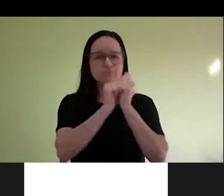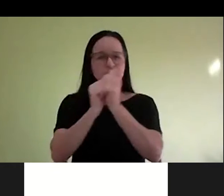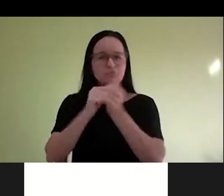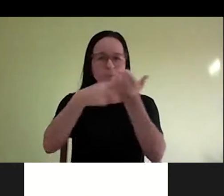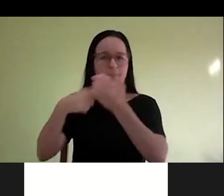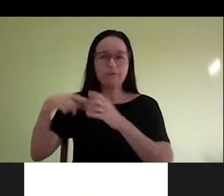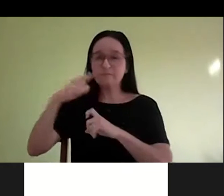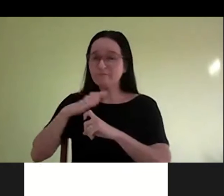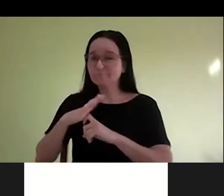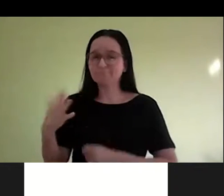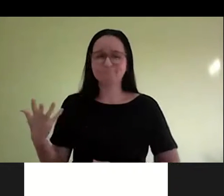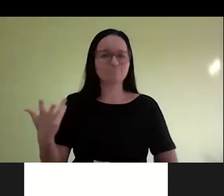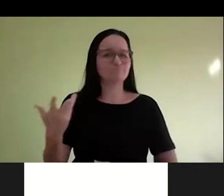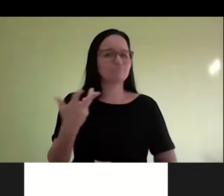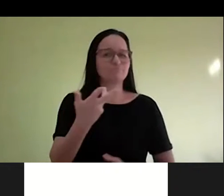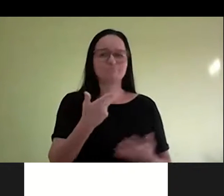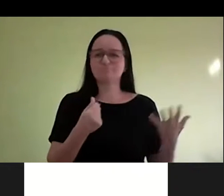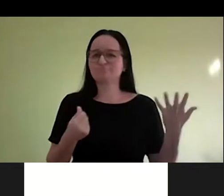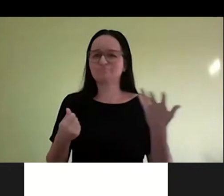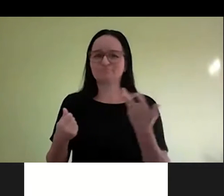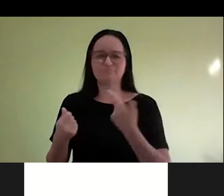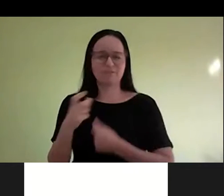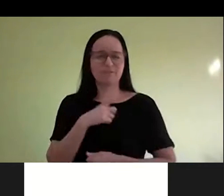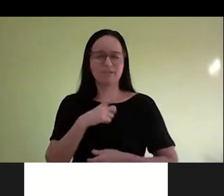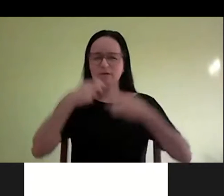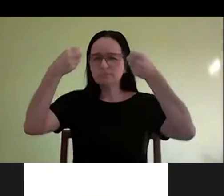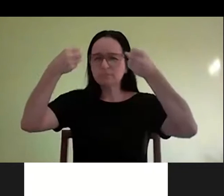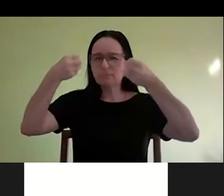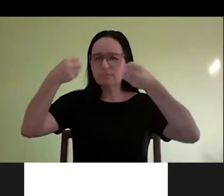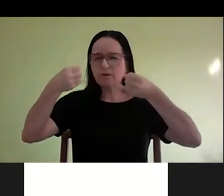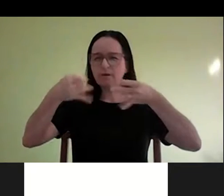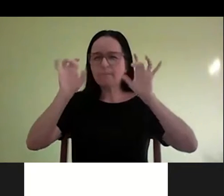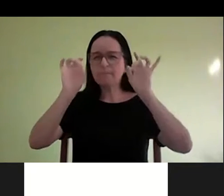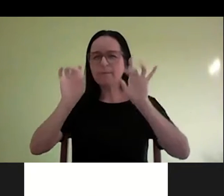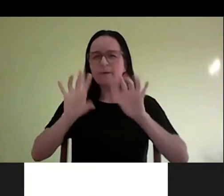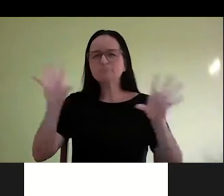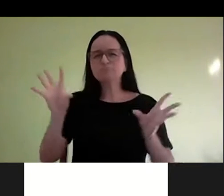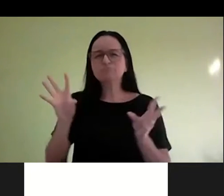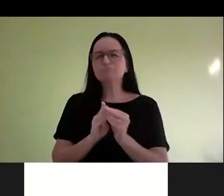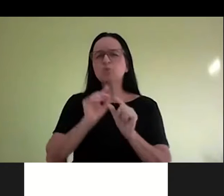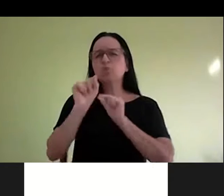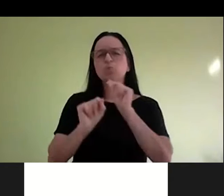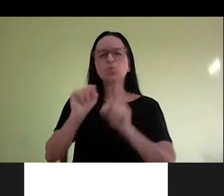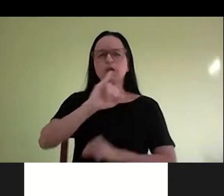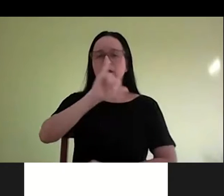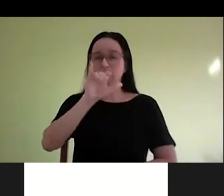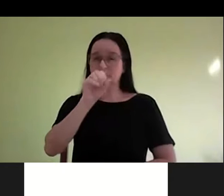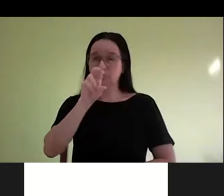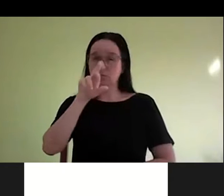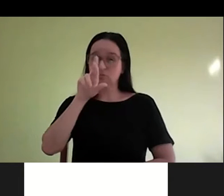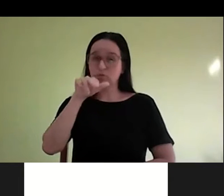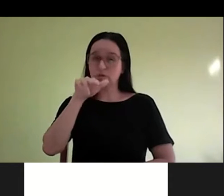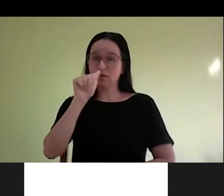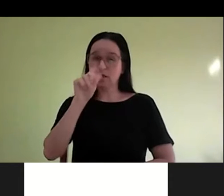maravilhosa. Vou contar para vocês brevemente o que é o Jornada, convidar vocês a participarem do Jornada,